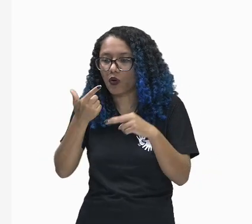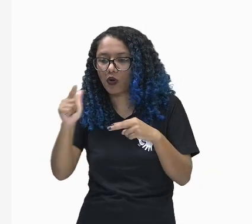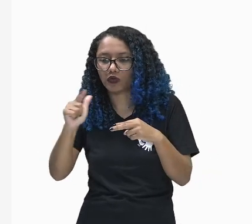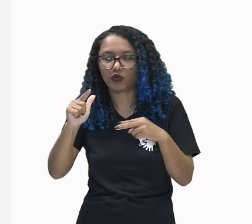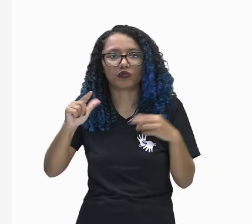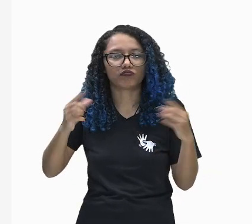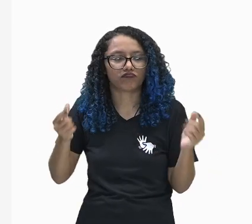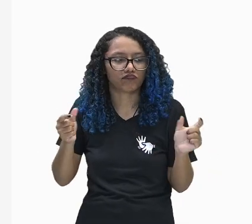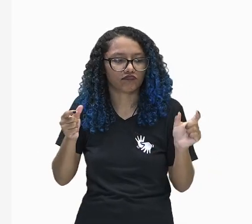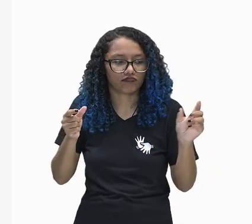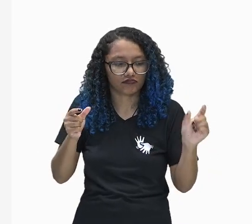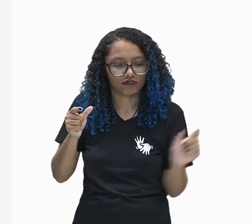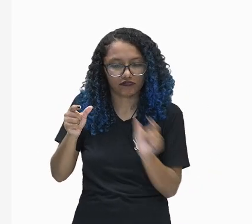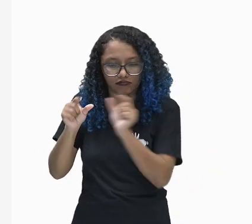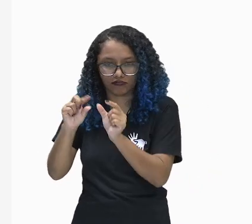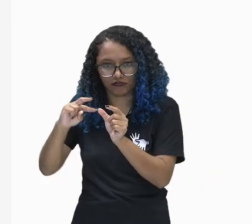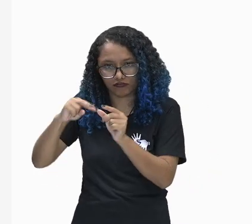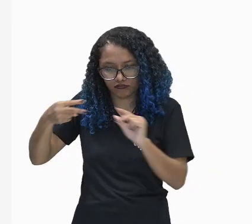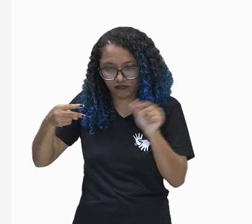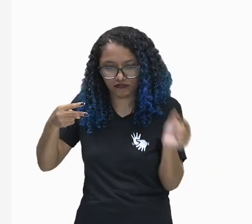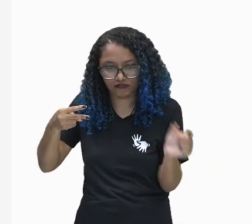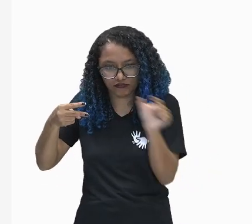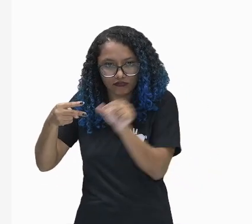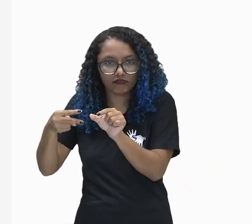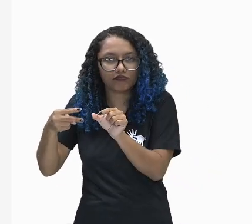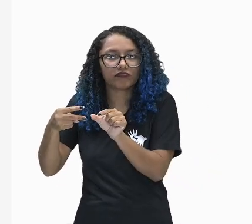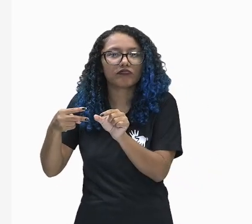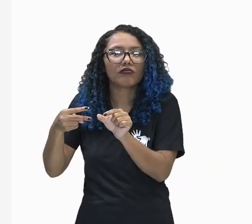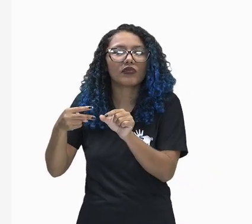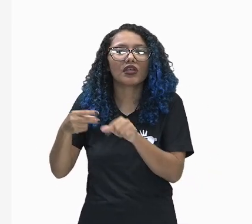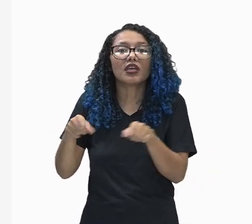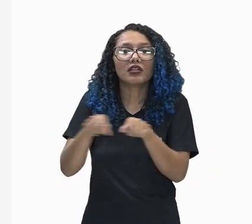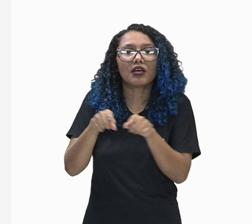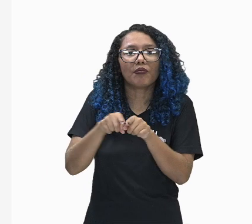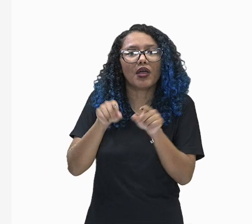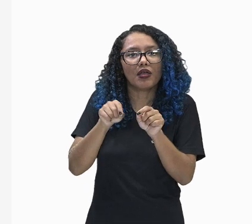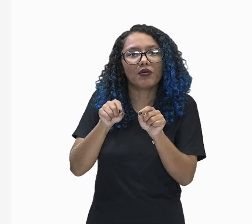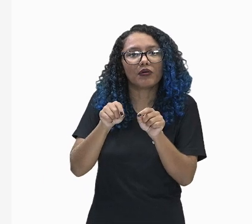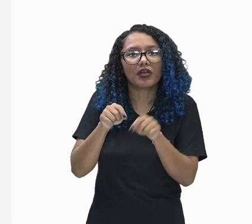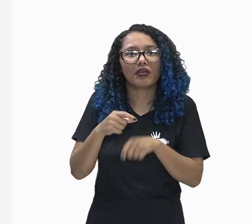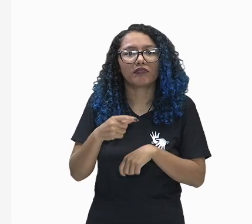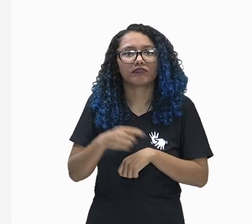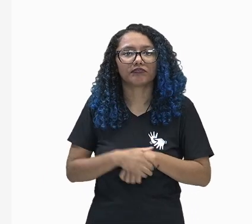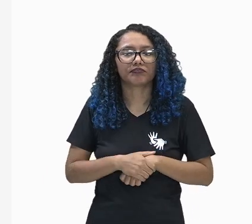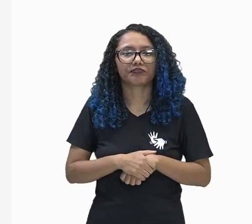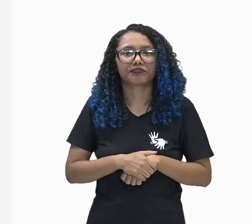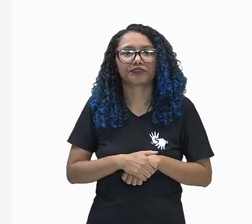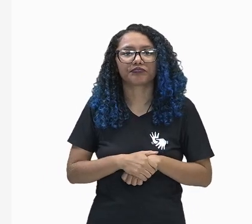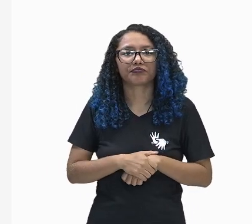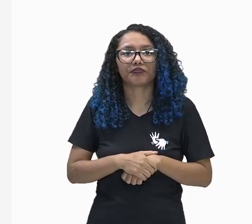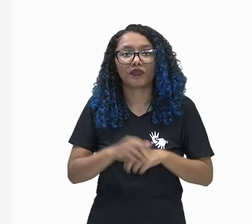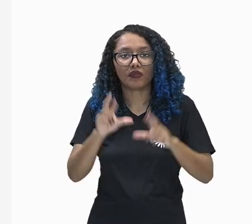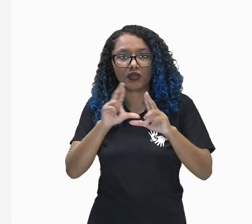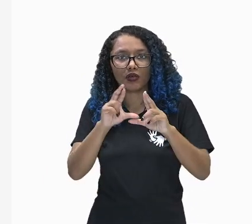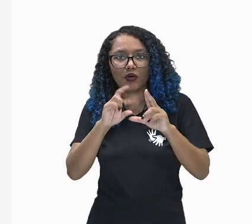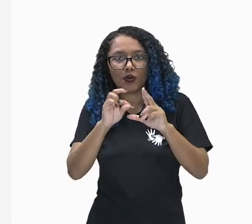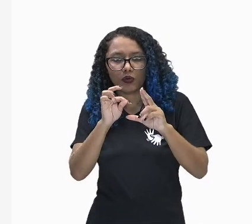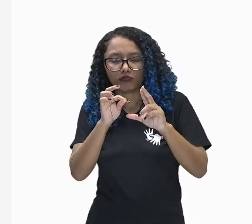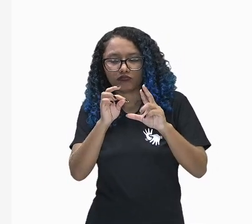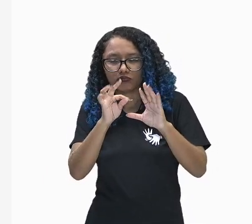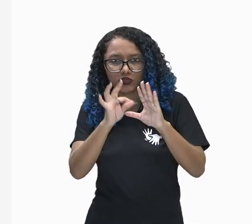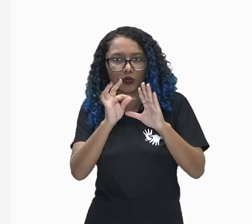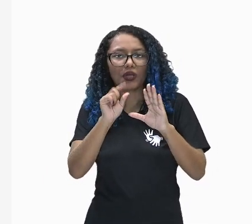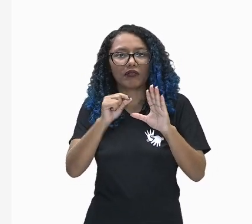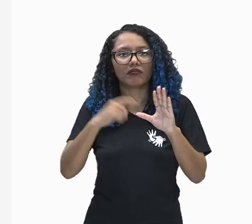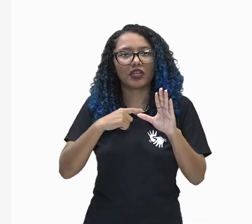transgênicos possuem genes de outras espécies. E a edição de genes, a mais recente